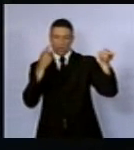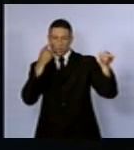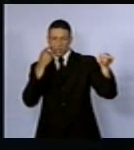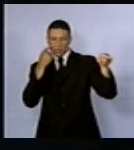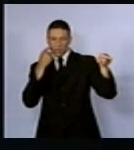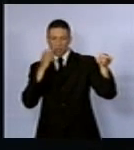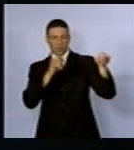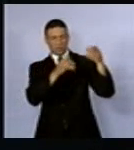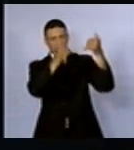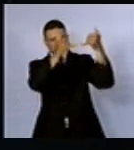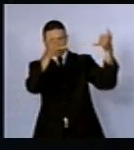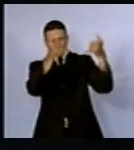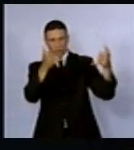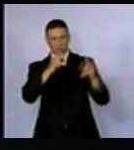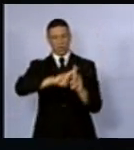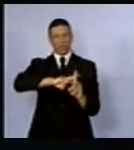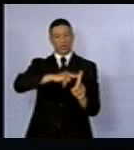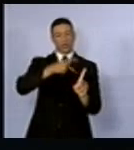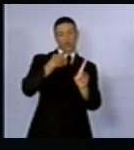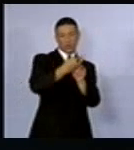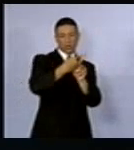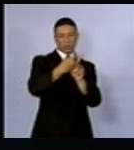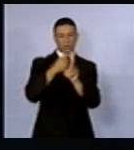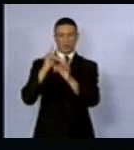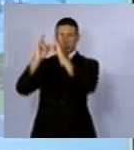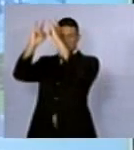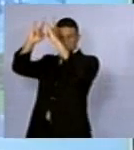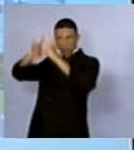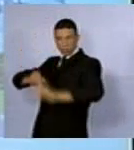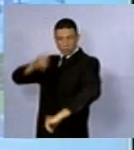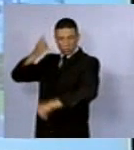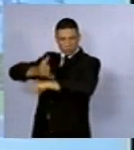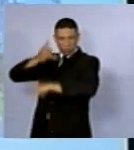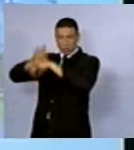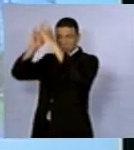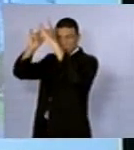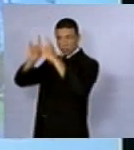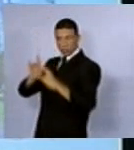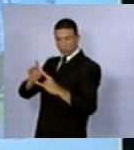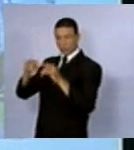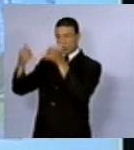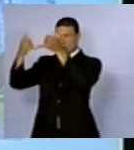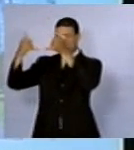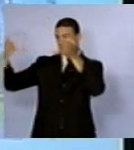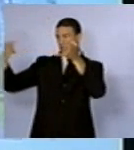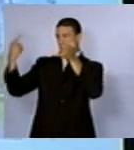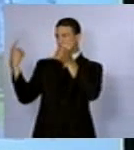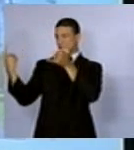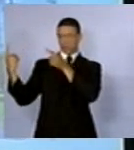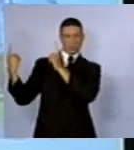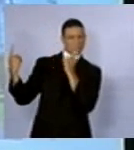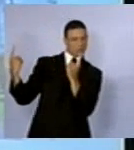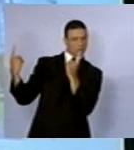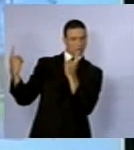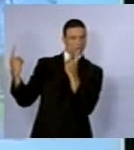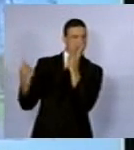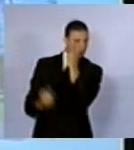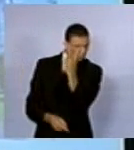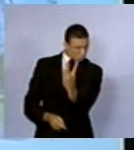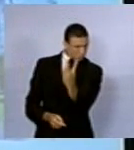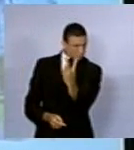ela é chamada de circuito duplo. Por quê? Porque a torre tem uma linha deste lado e outra linha deste lado. Então, está assim.